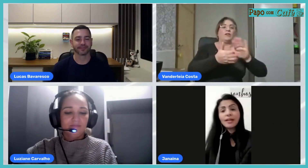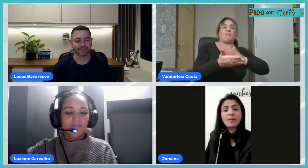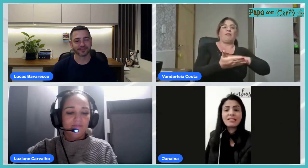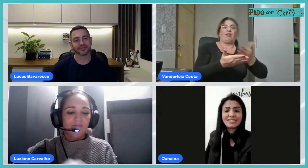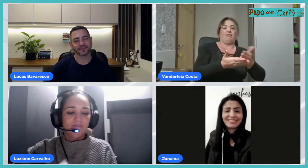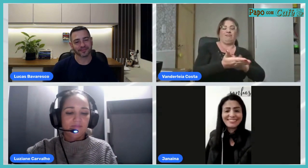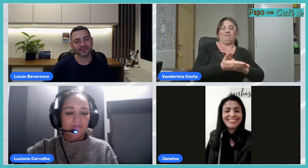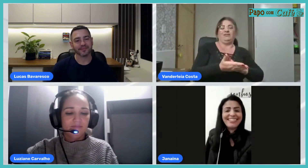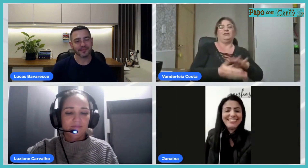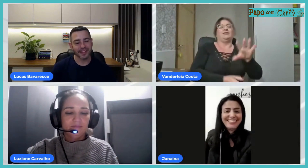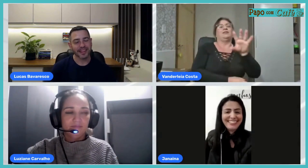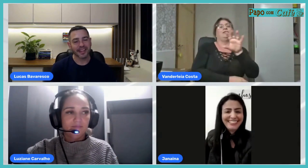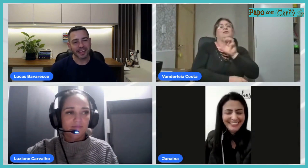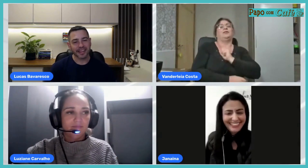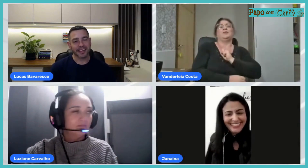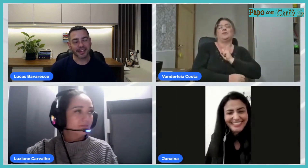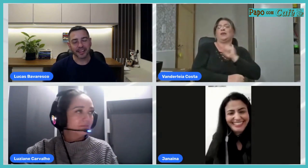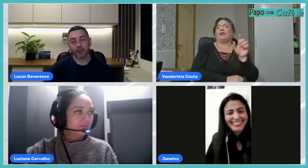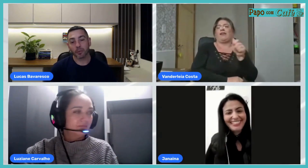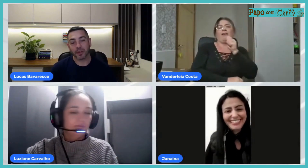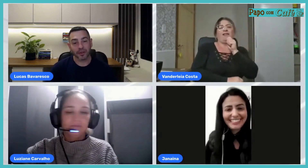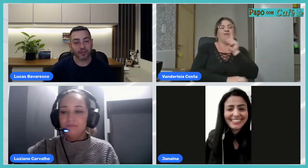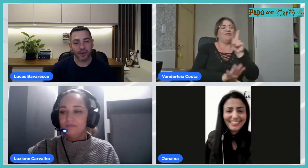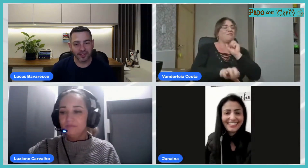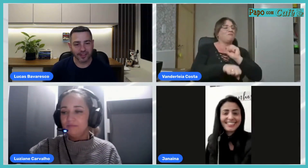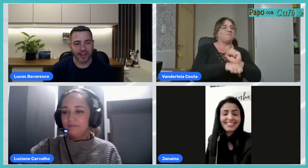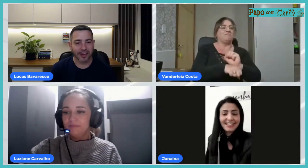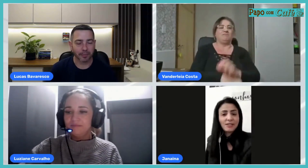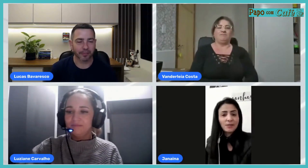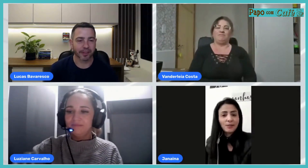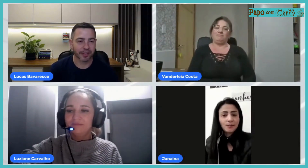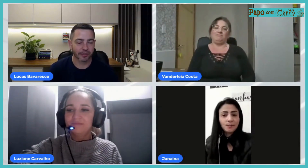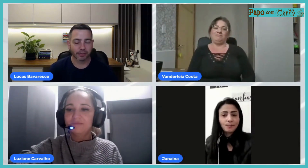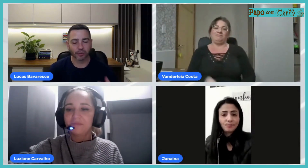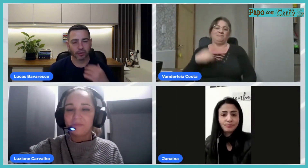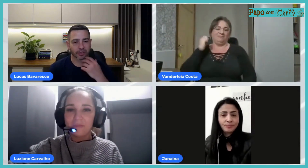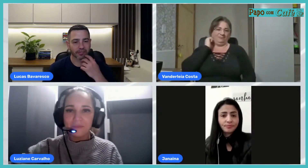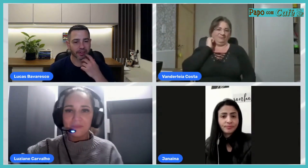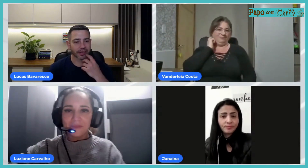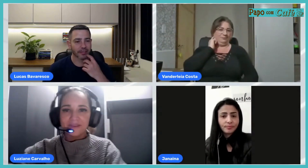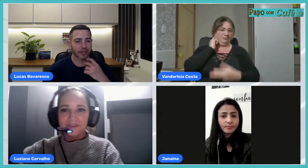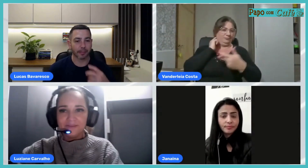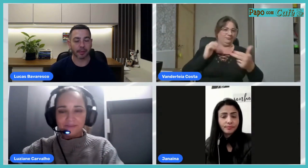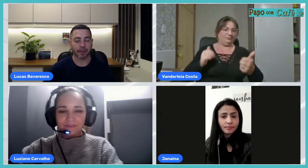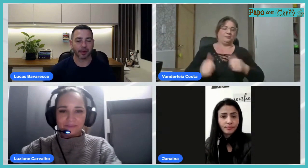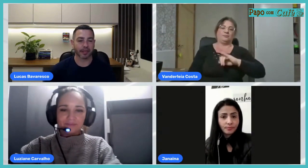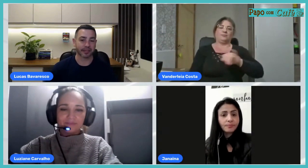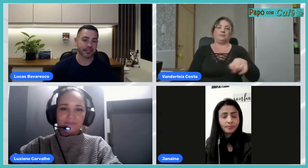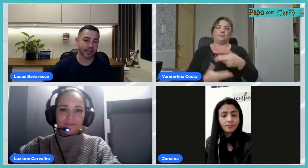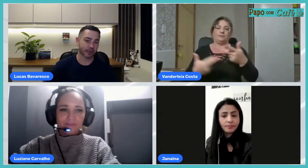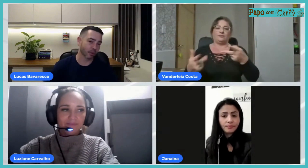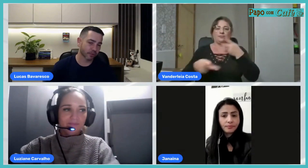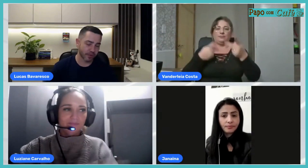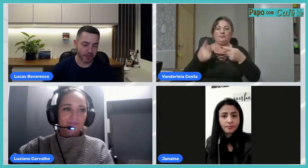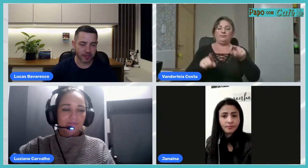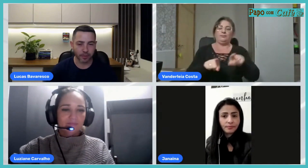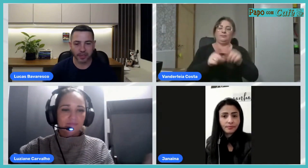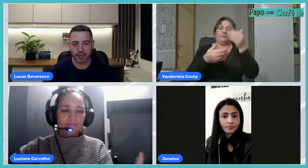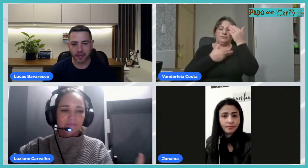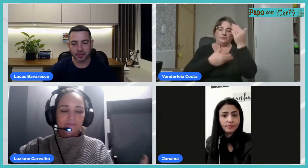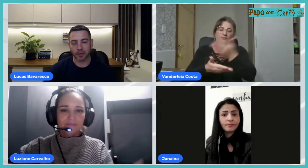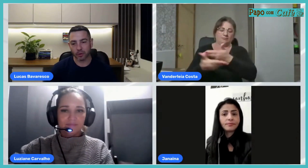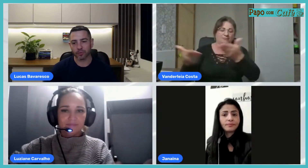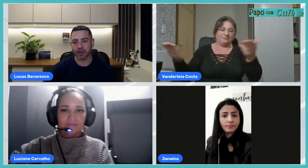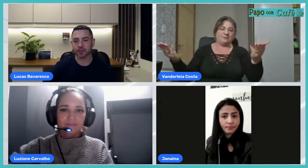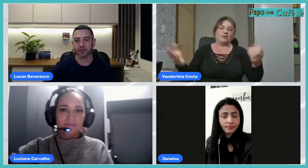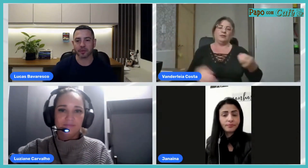e não parei mais. E como são as coisas, né? Aproveitando o que está falando, né? Primeiro agradecer a todos vocês por